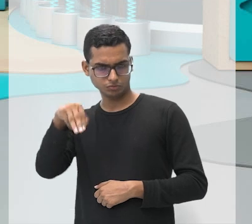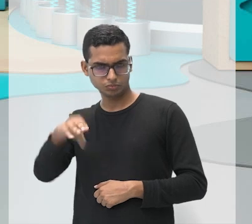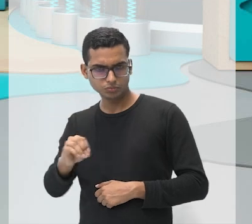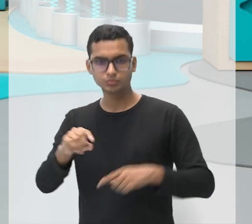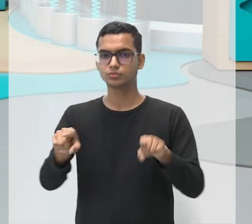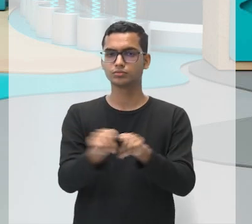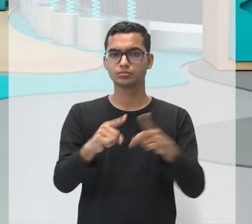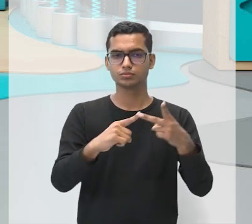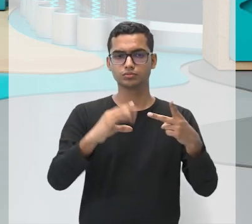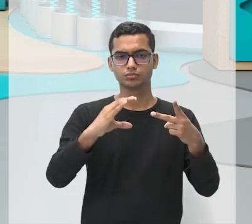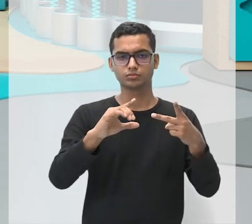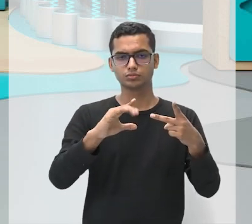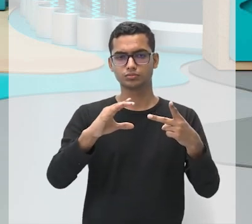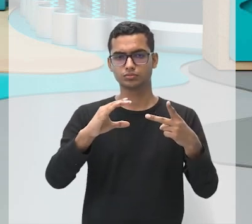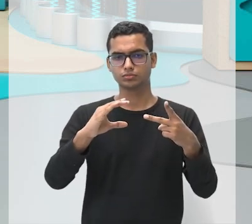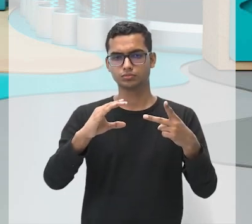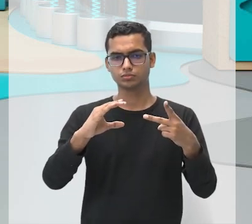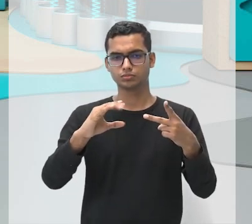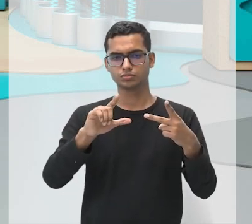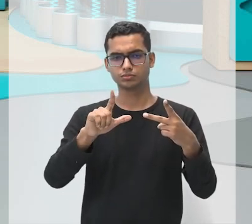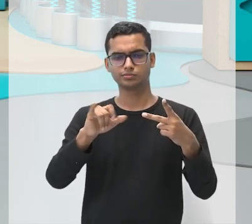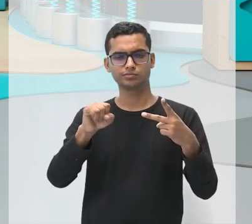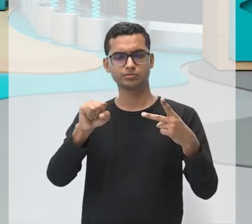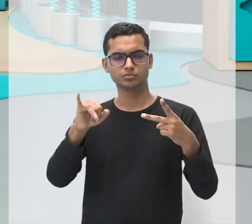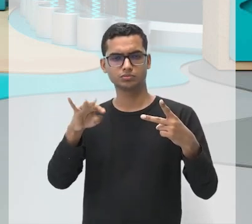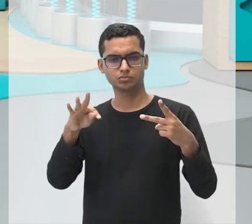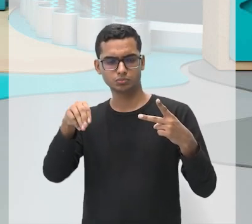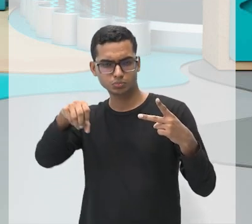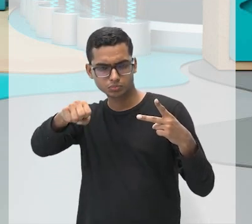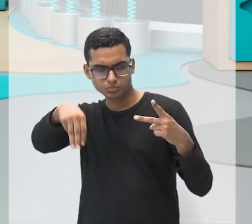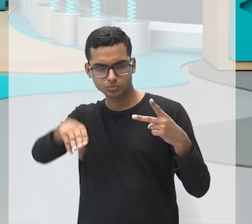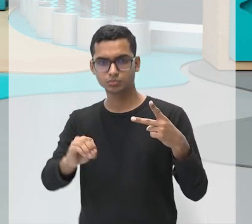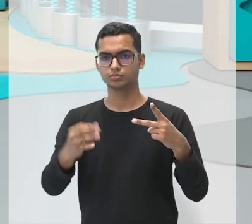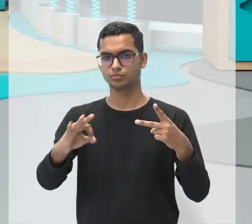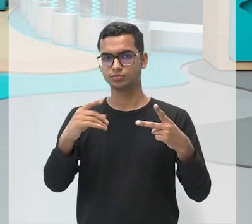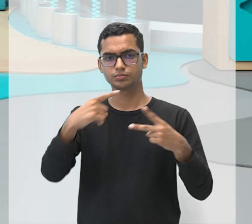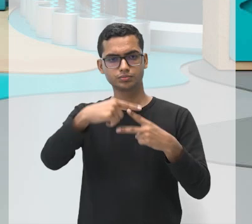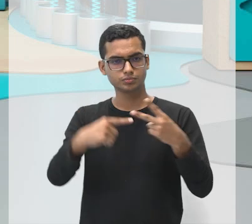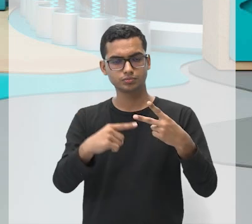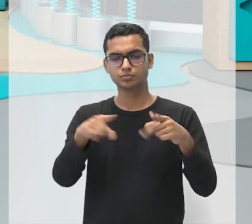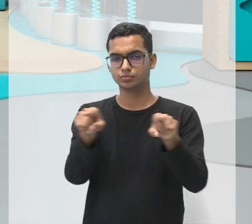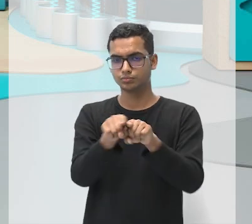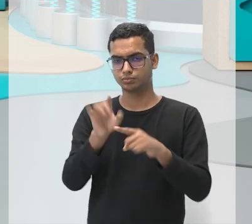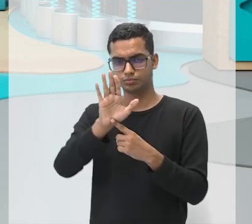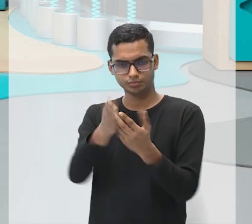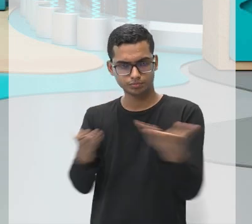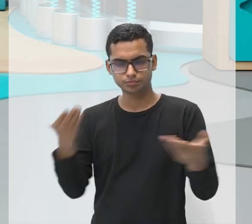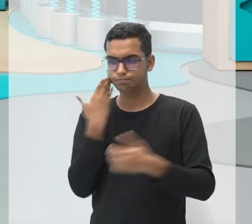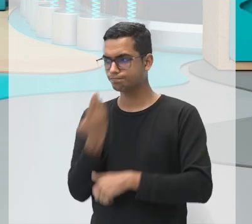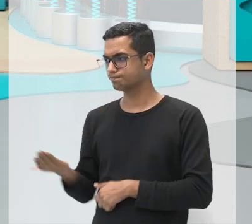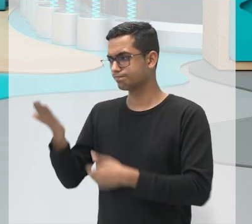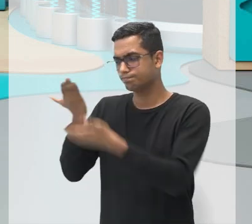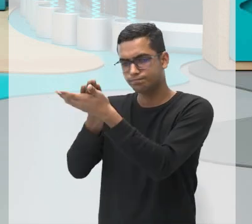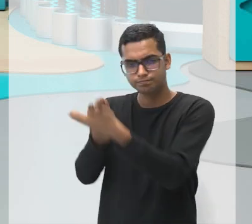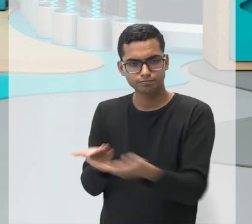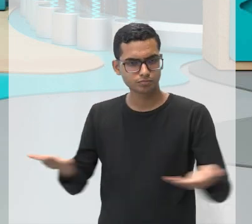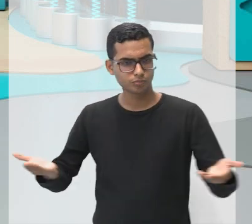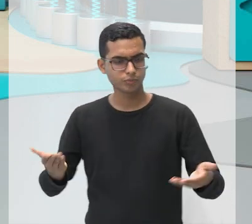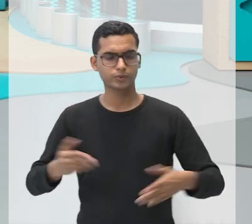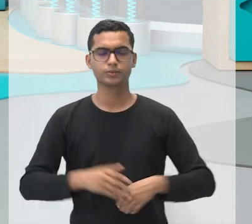mini atletismo, a gente vai começar a explorar esses conteúdos de uma forma mais global, mais ampla. Antes